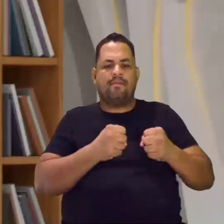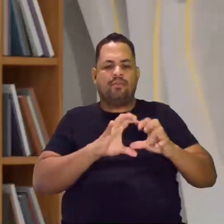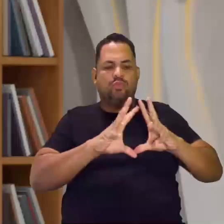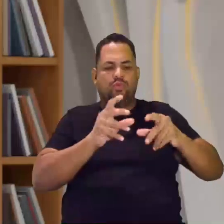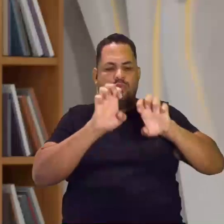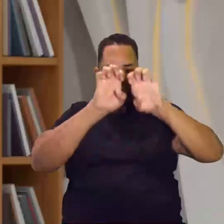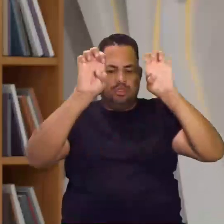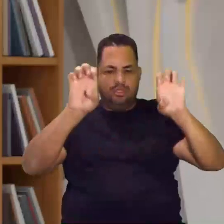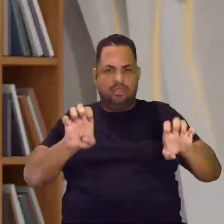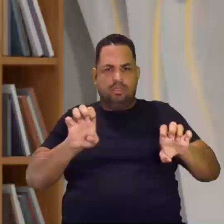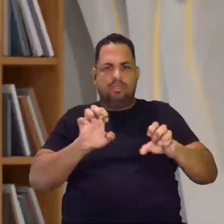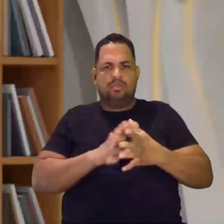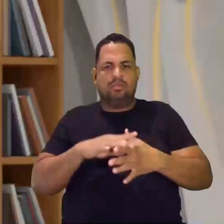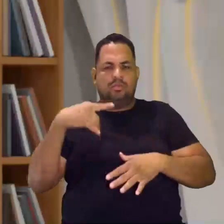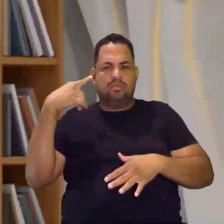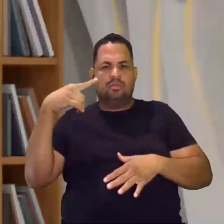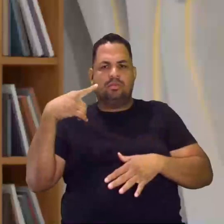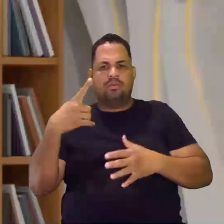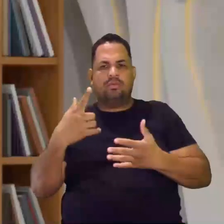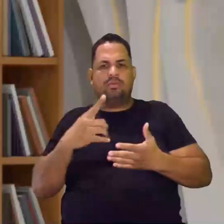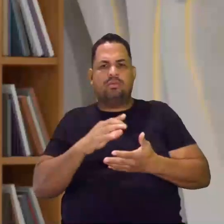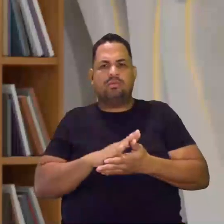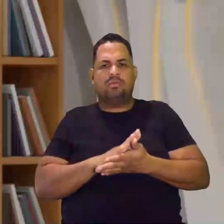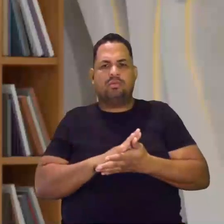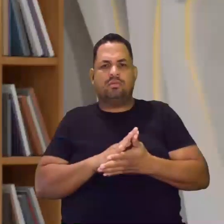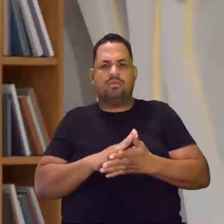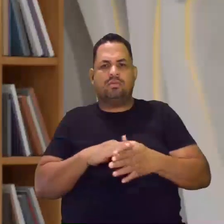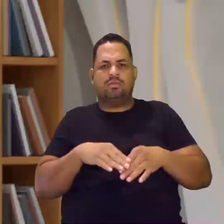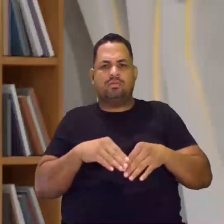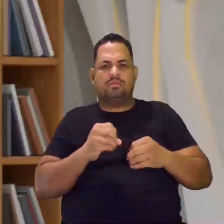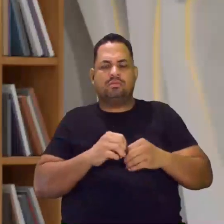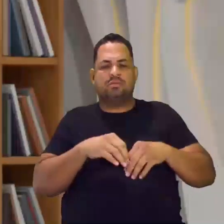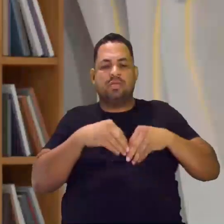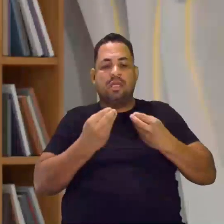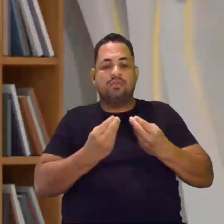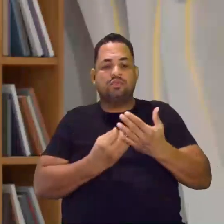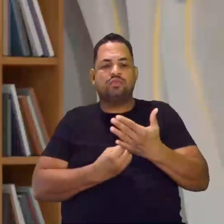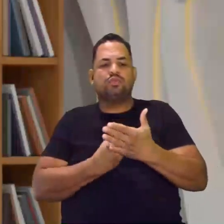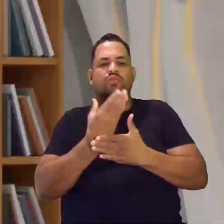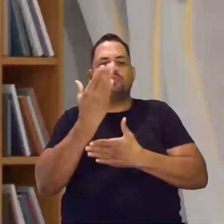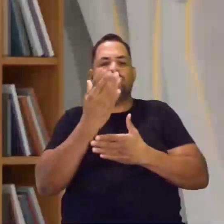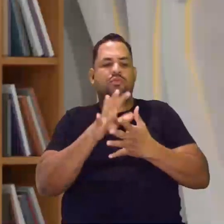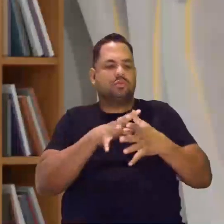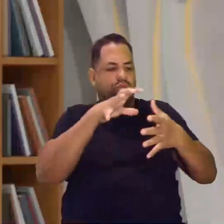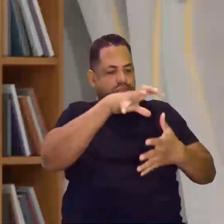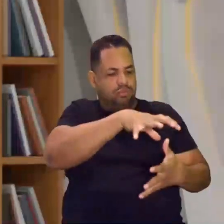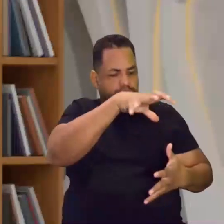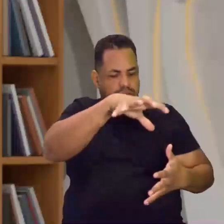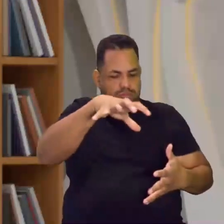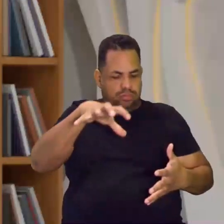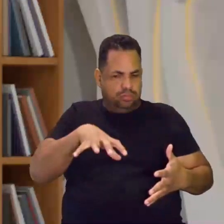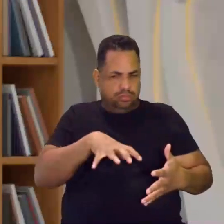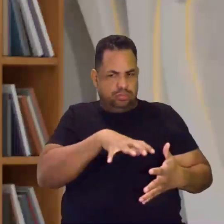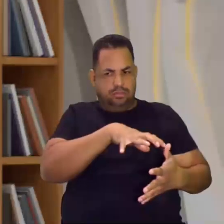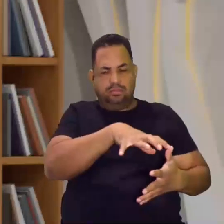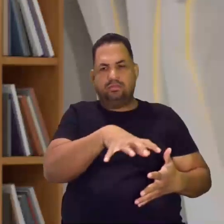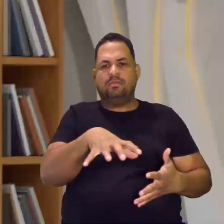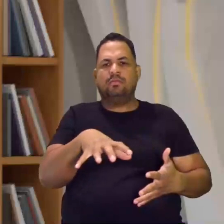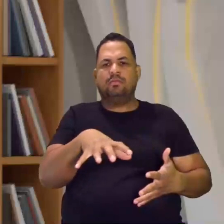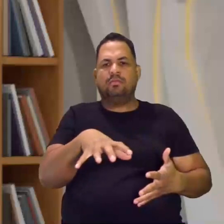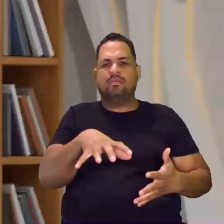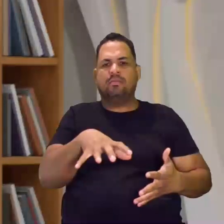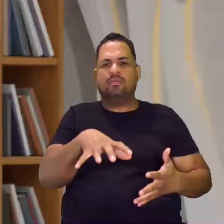as estruturas espanholas e as estruturas incas deram um lugar